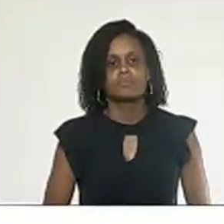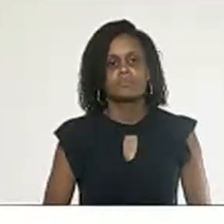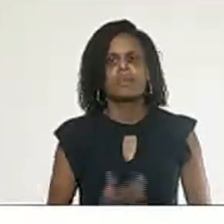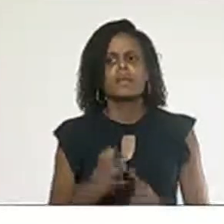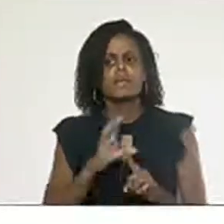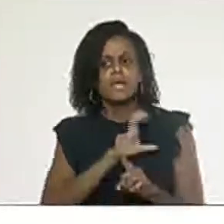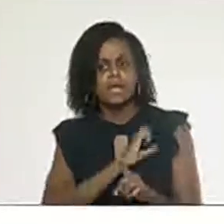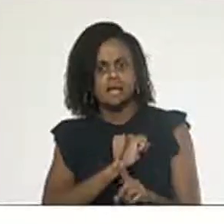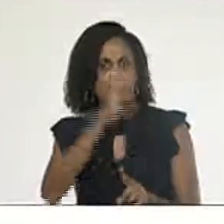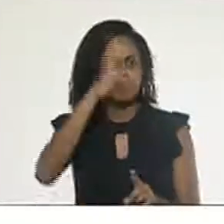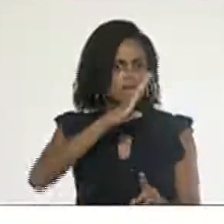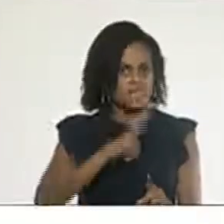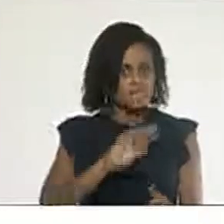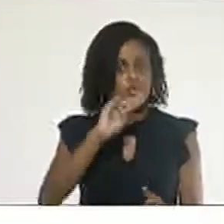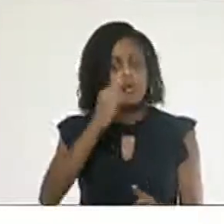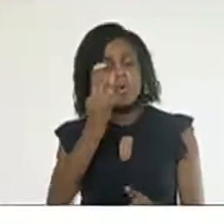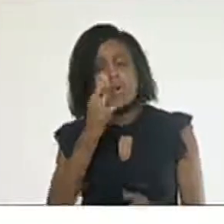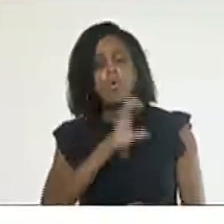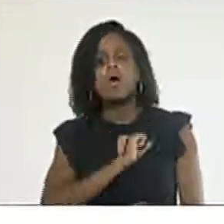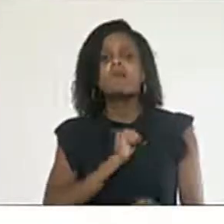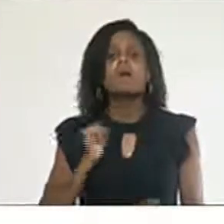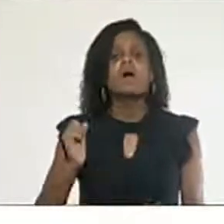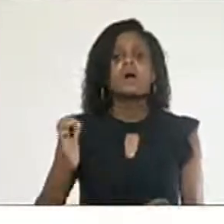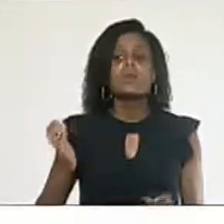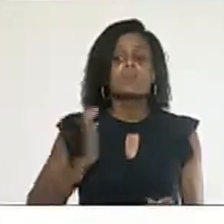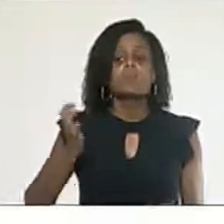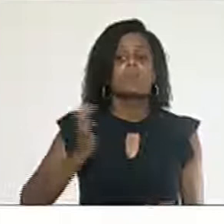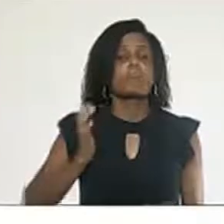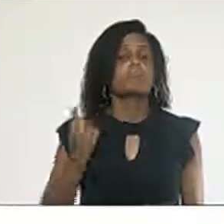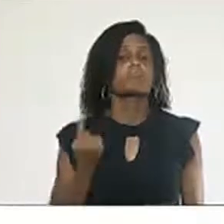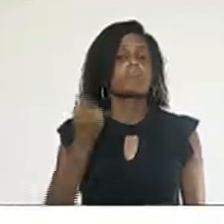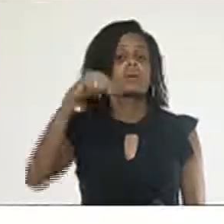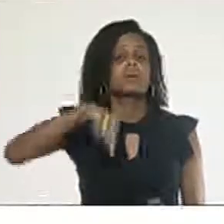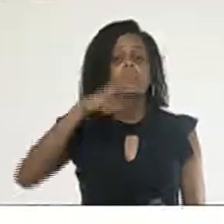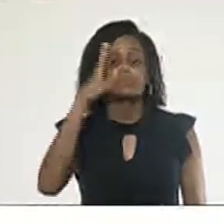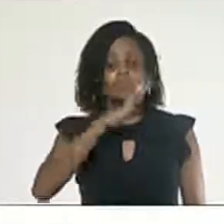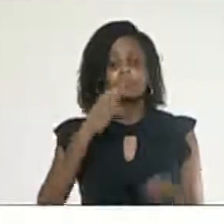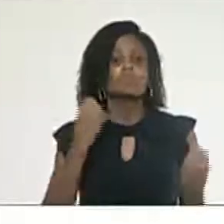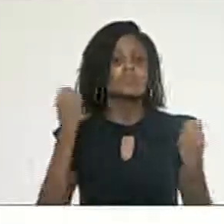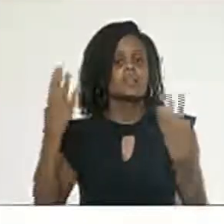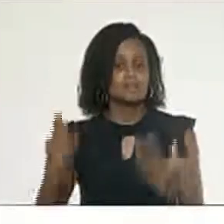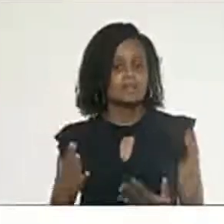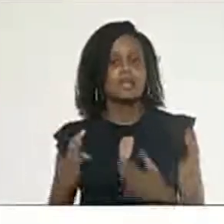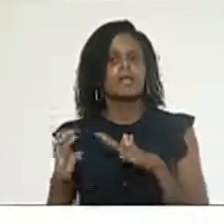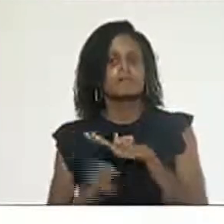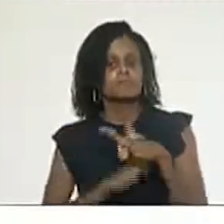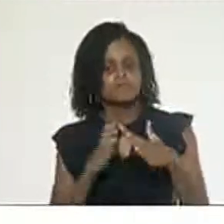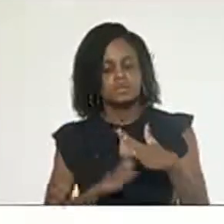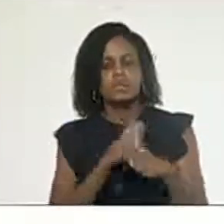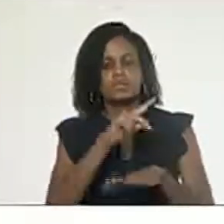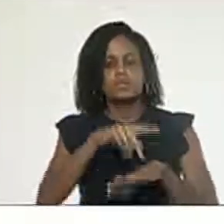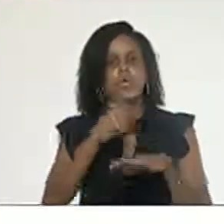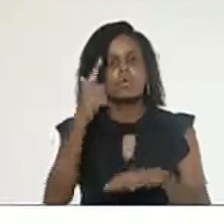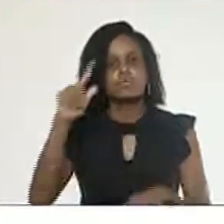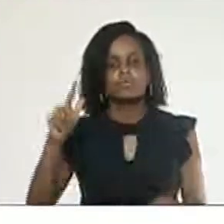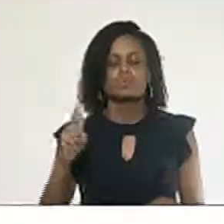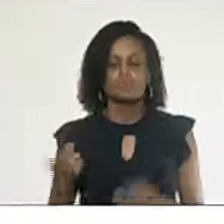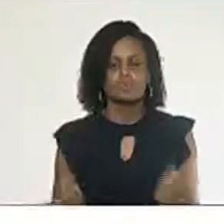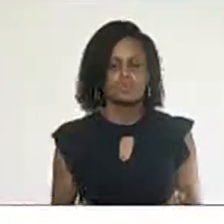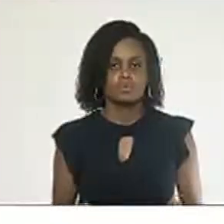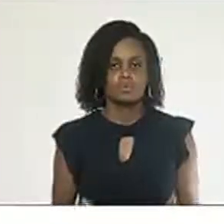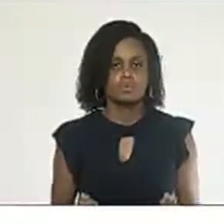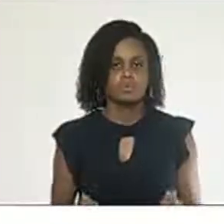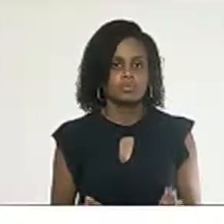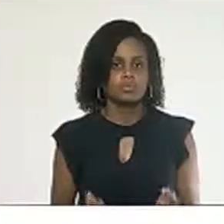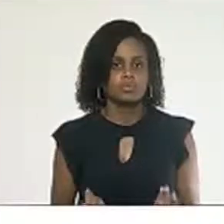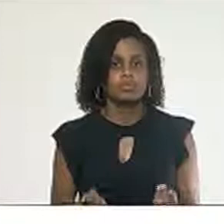ama a riqueza do Brasil para entregar para os empresários ou para o exterior, especialmente para os Estados Unidos, com